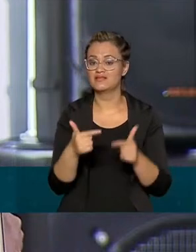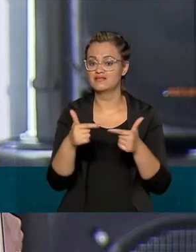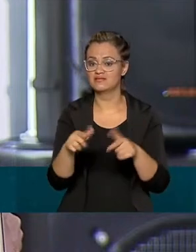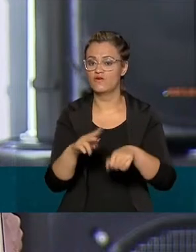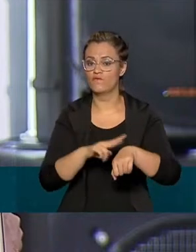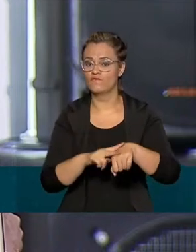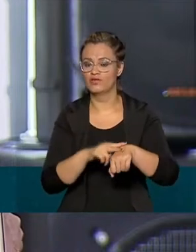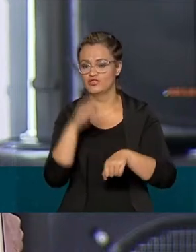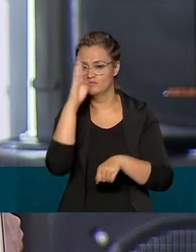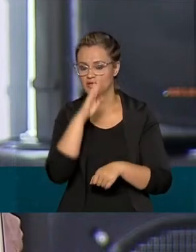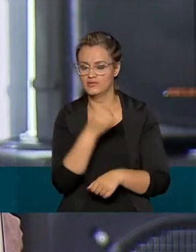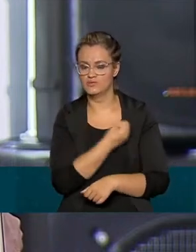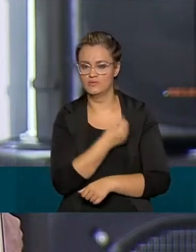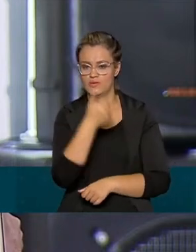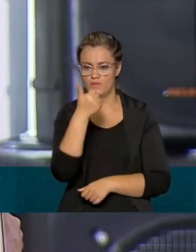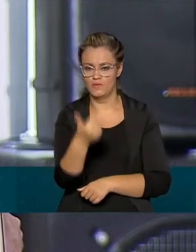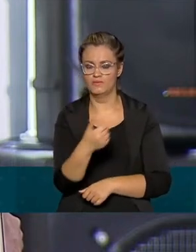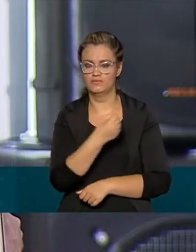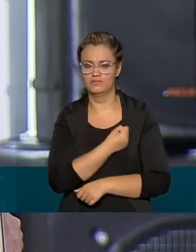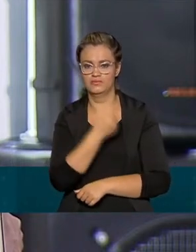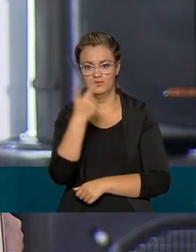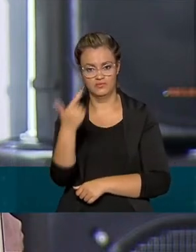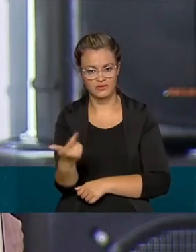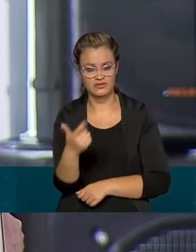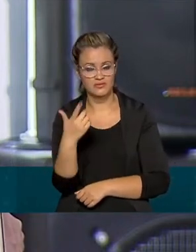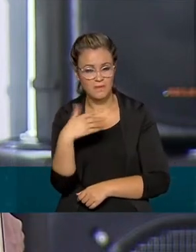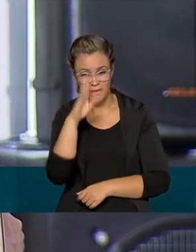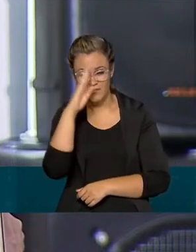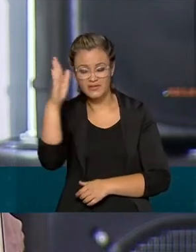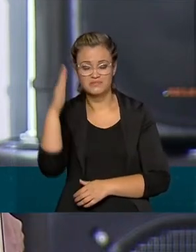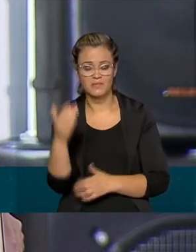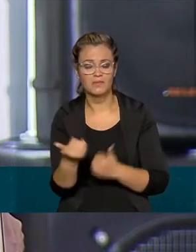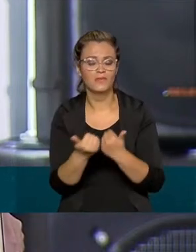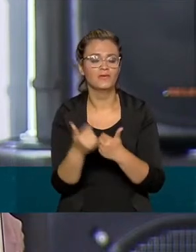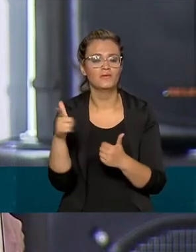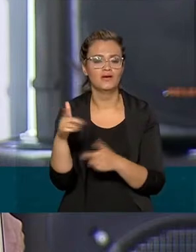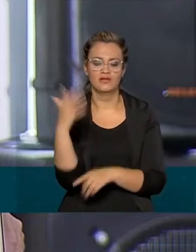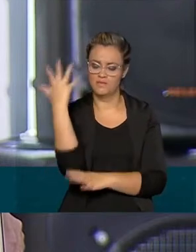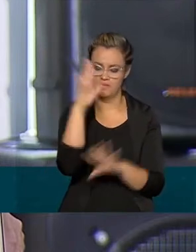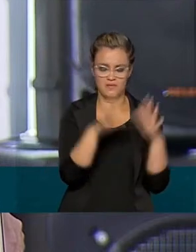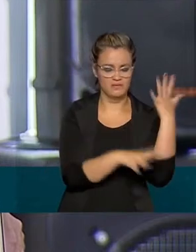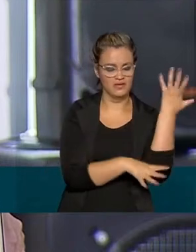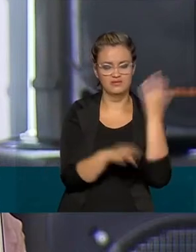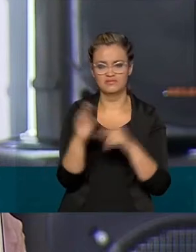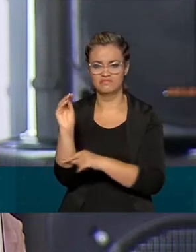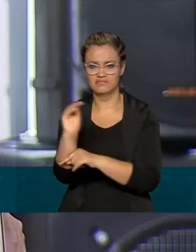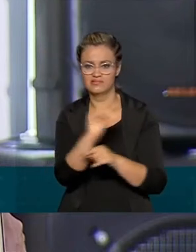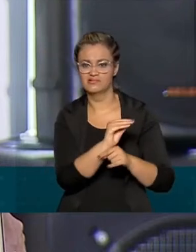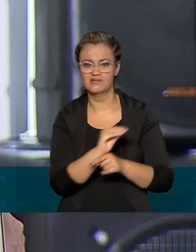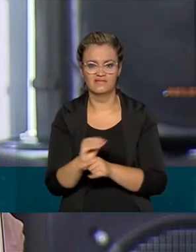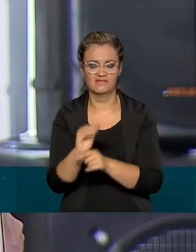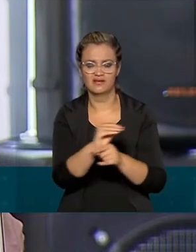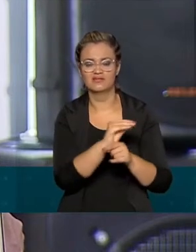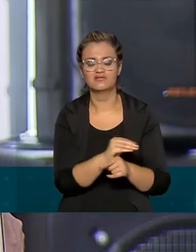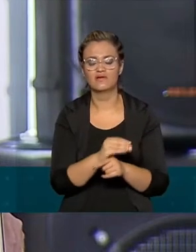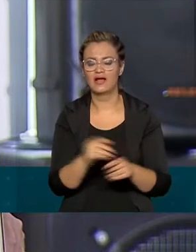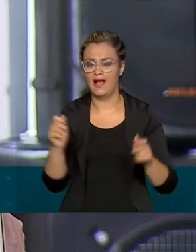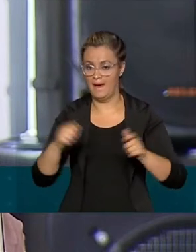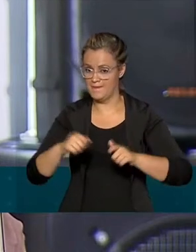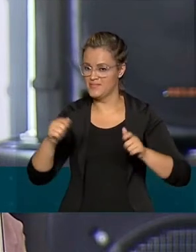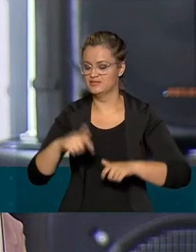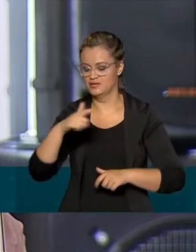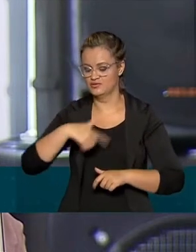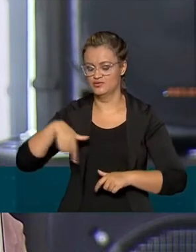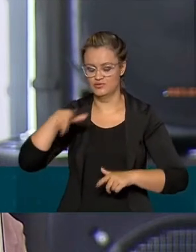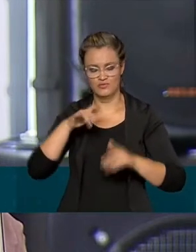1 e 2, a maior contribuição é da preservação do meio ambiente, demonstrando a capacidade da Força